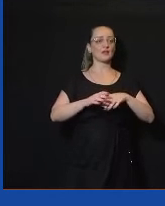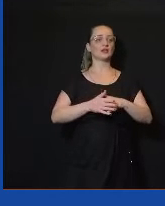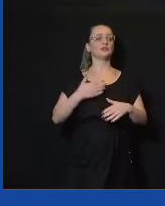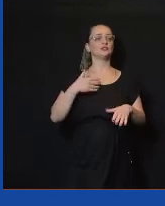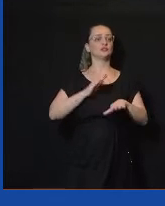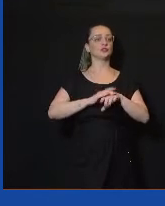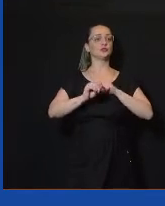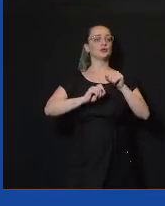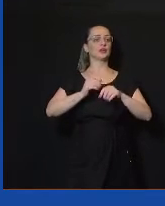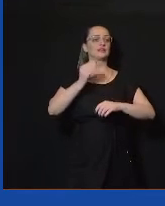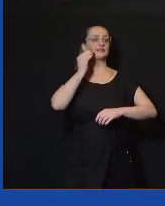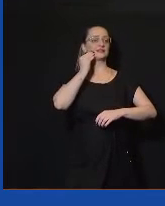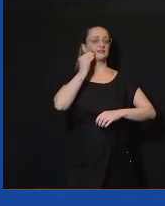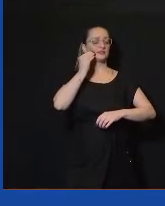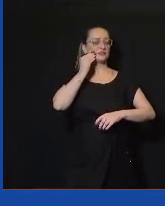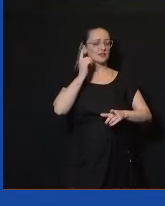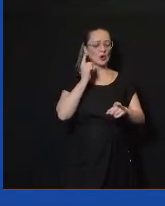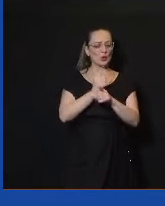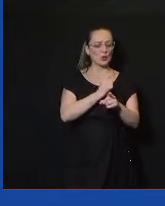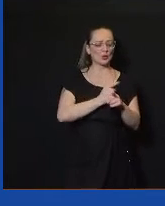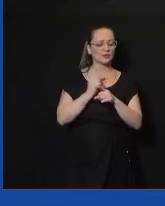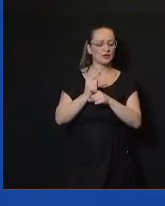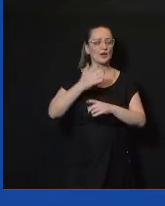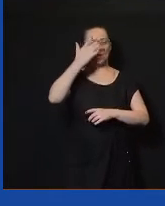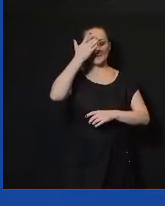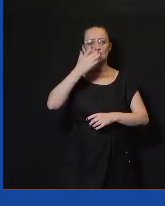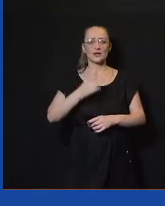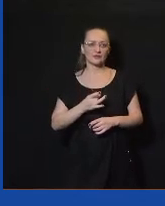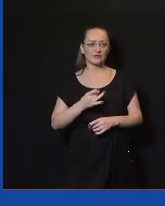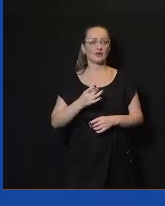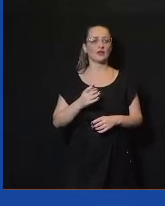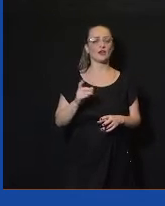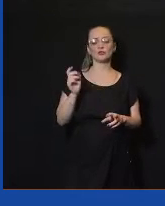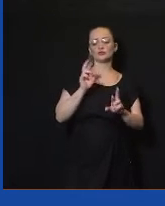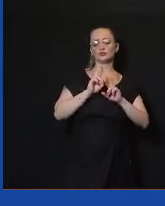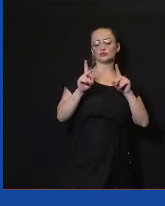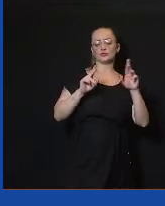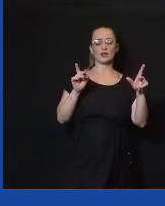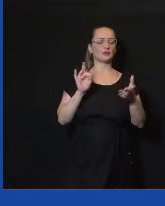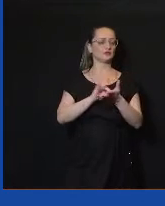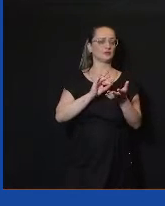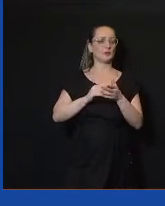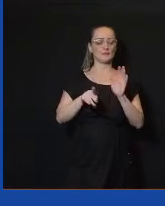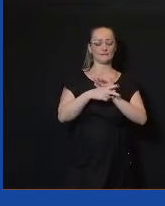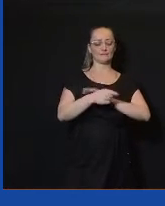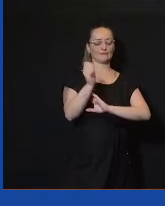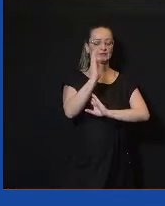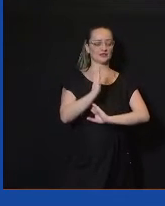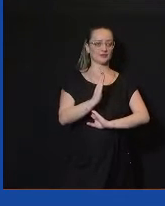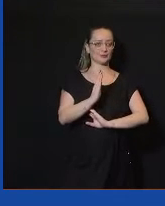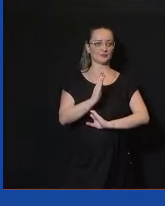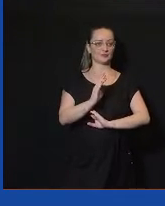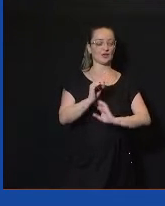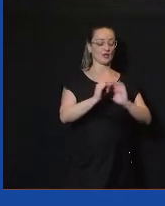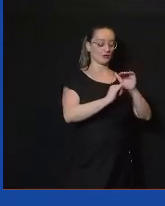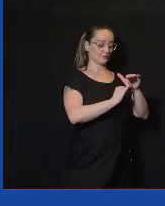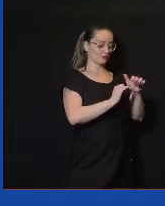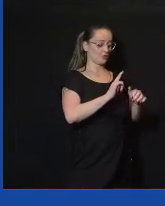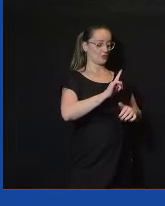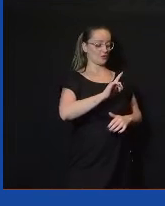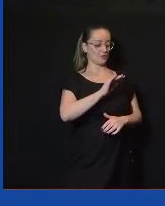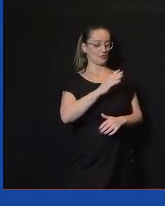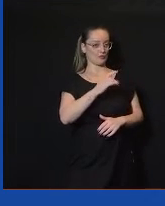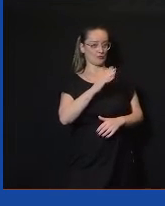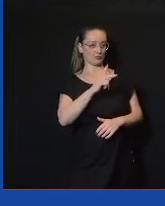foi de tentar diagnosticar e entender as diferentes realidades do Brasil, seja no Instituto Locomotiva, seja no